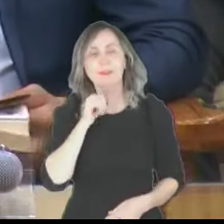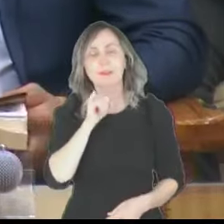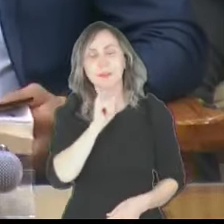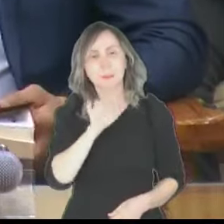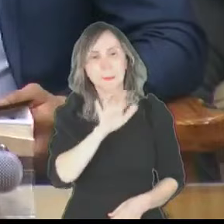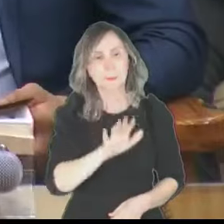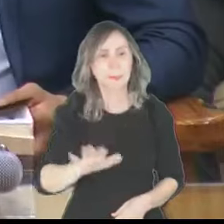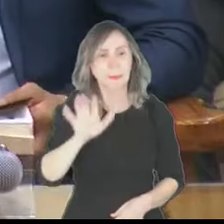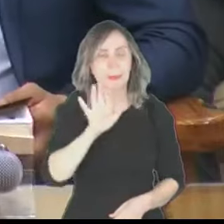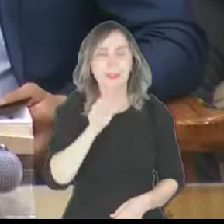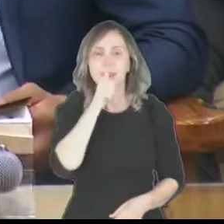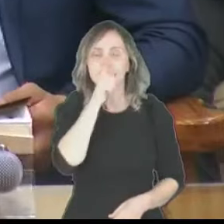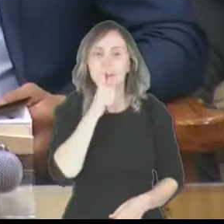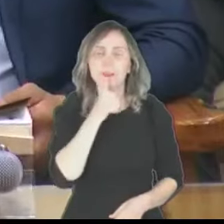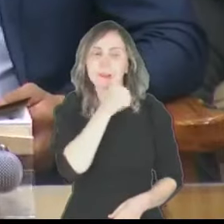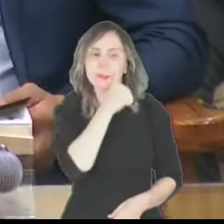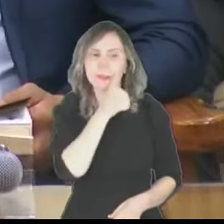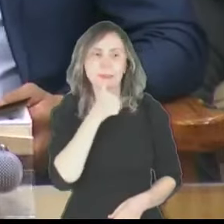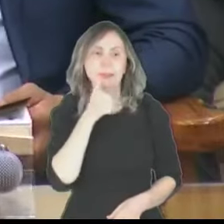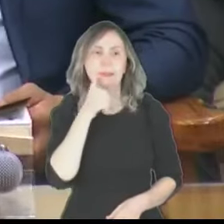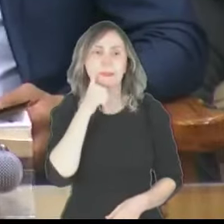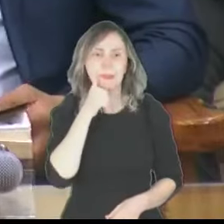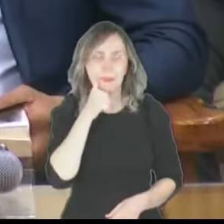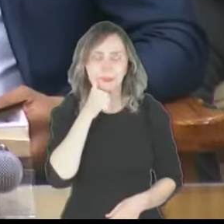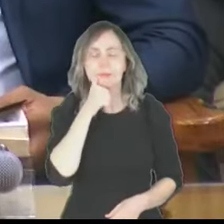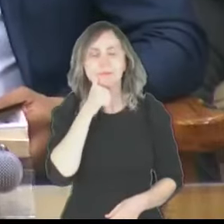é esse corpo está no altar.